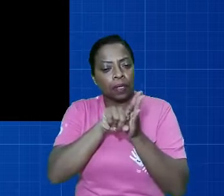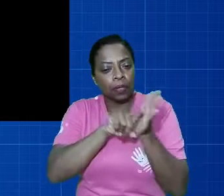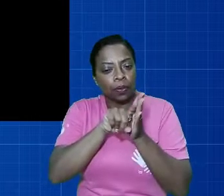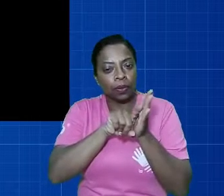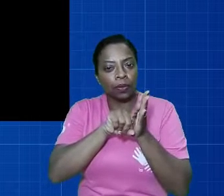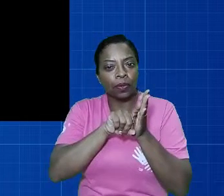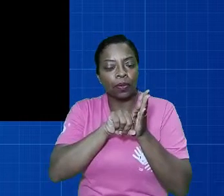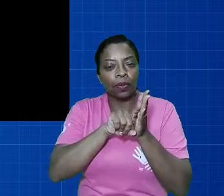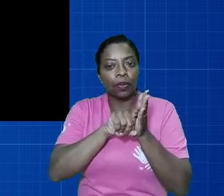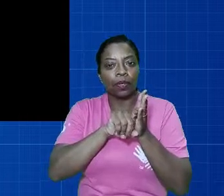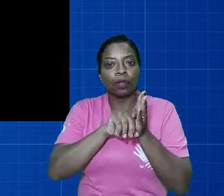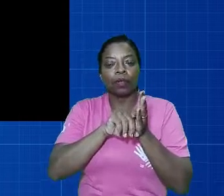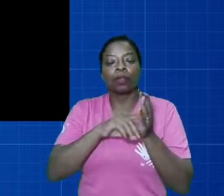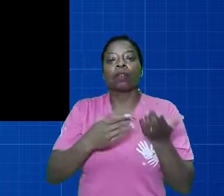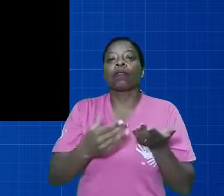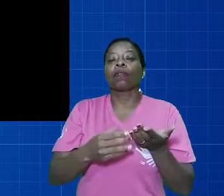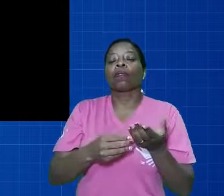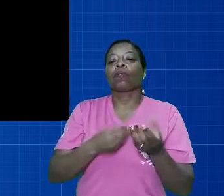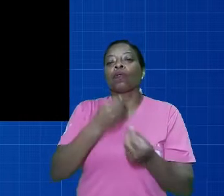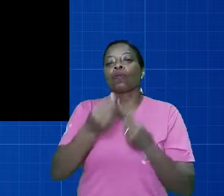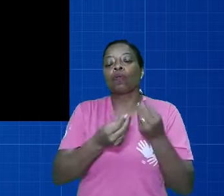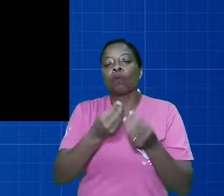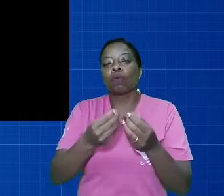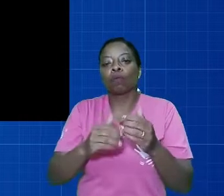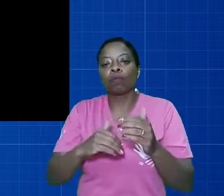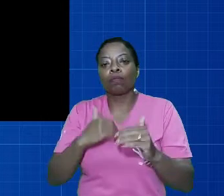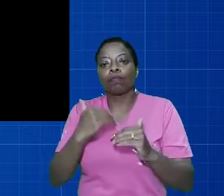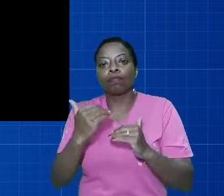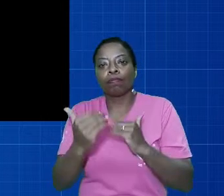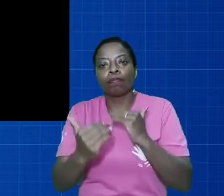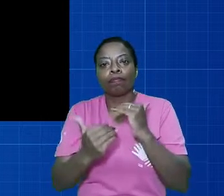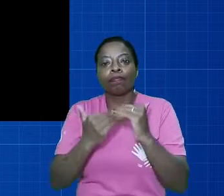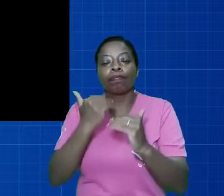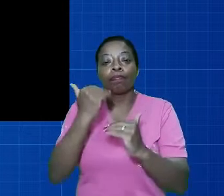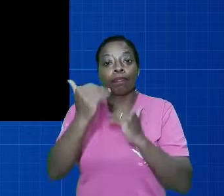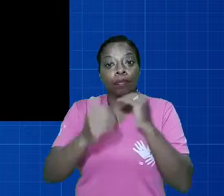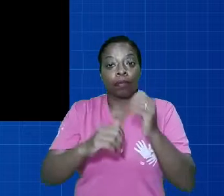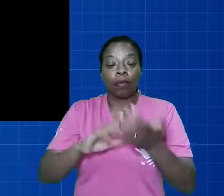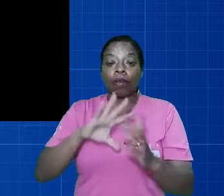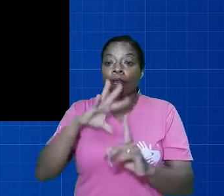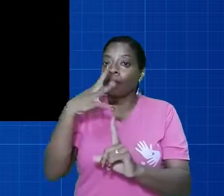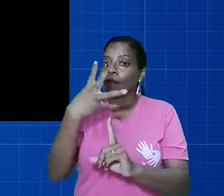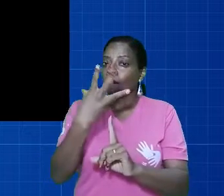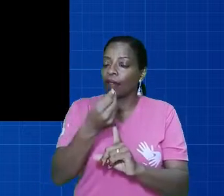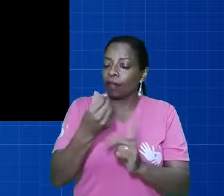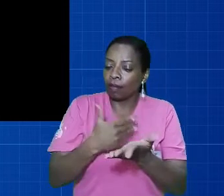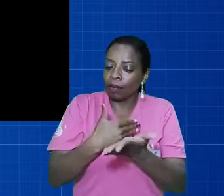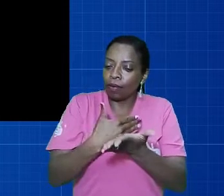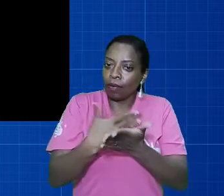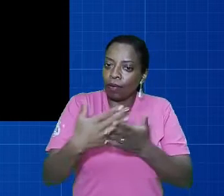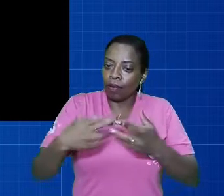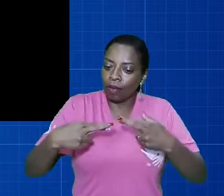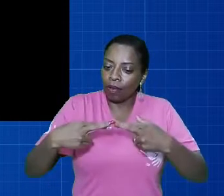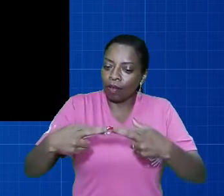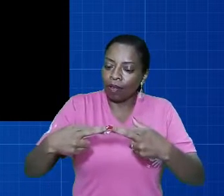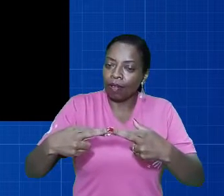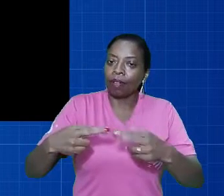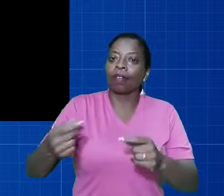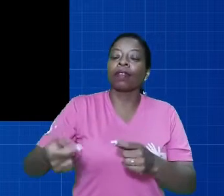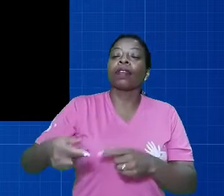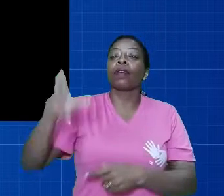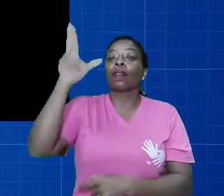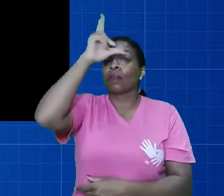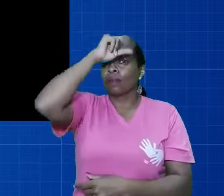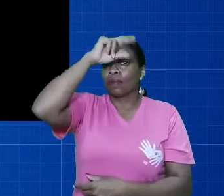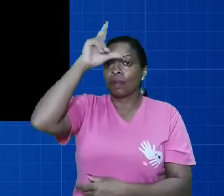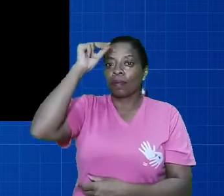do Ensino de Arte na rede municipal de Curitiba, no início da rede, né? E é muito interessante essa.